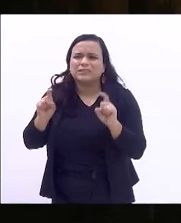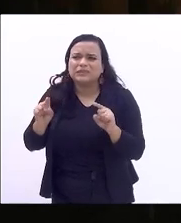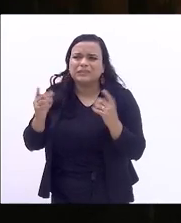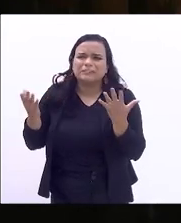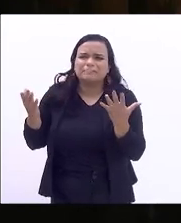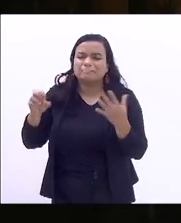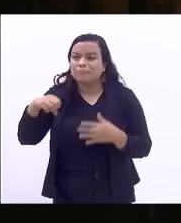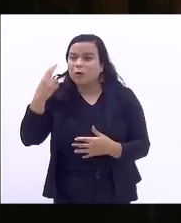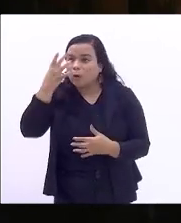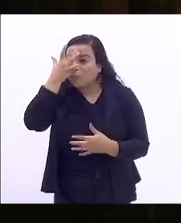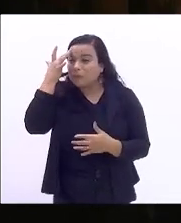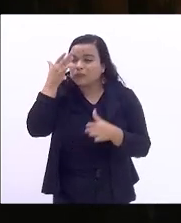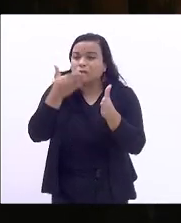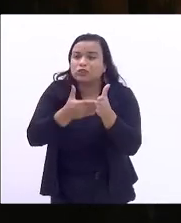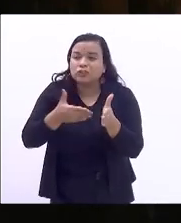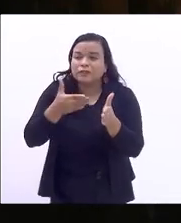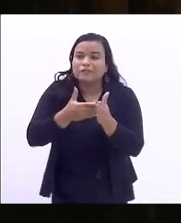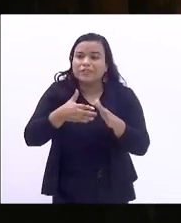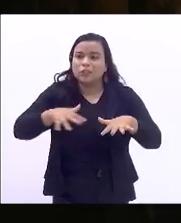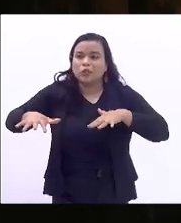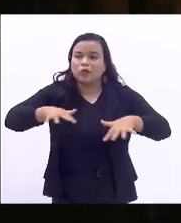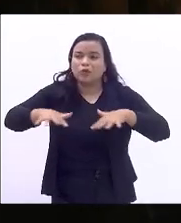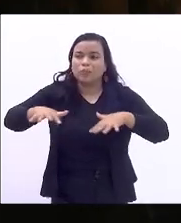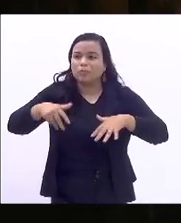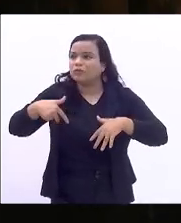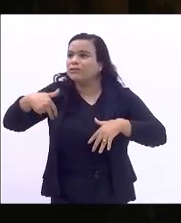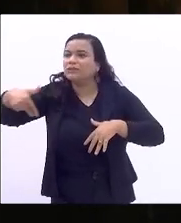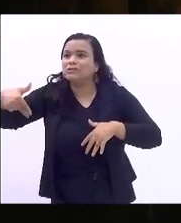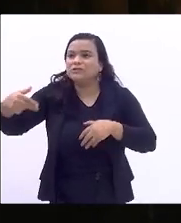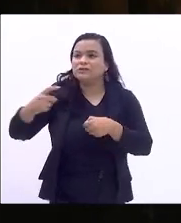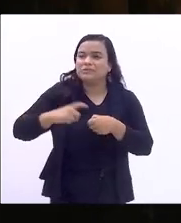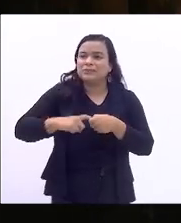um pouco alguma dificuldade de locomoção